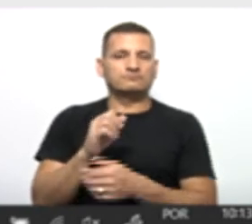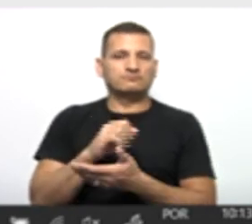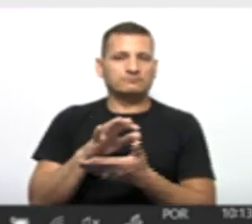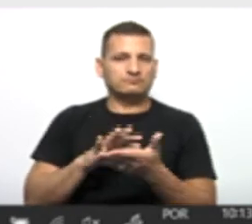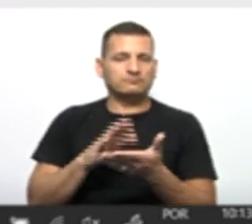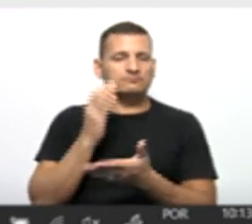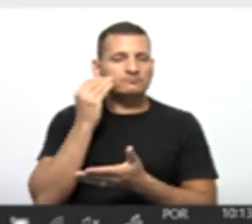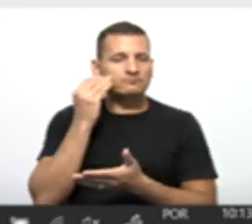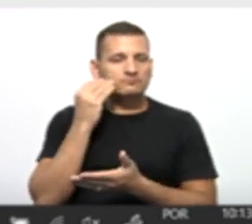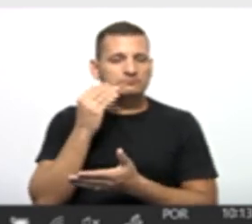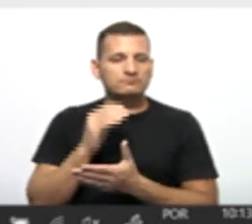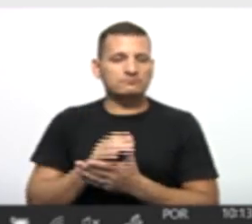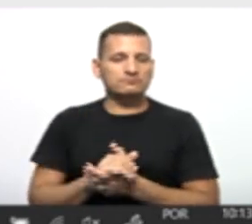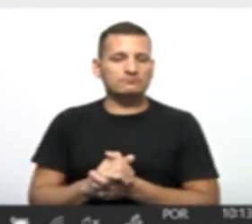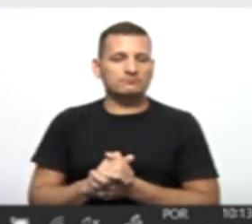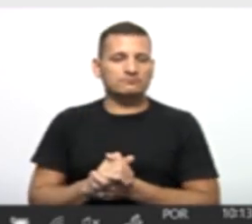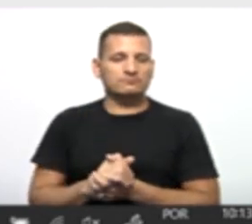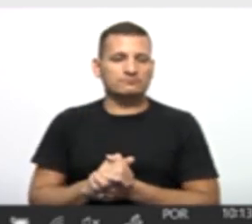describe.